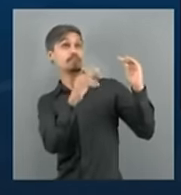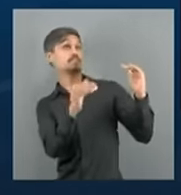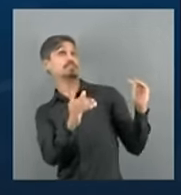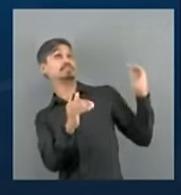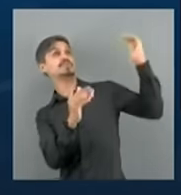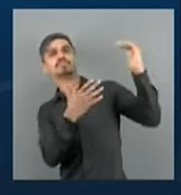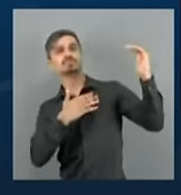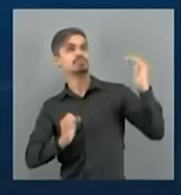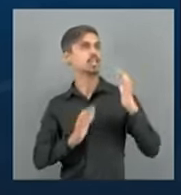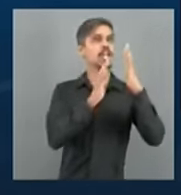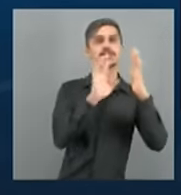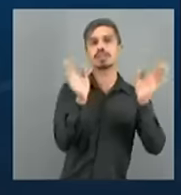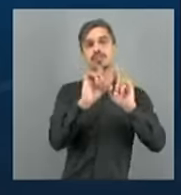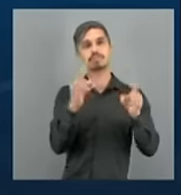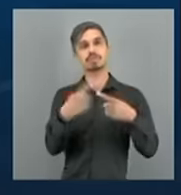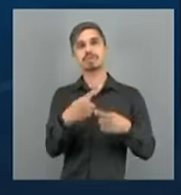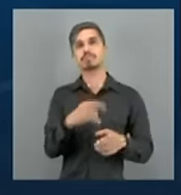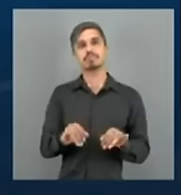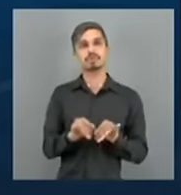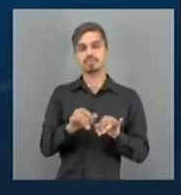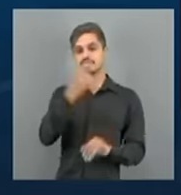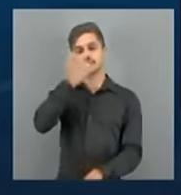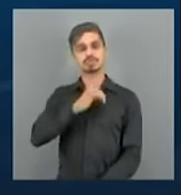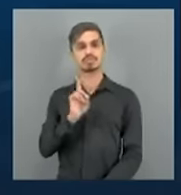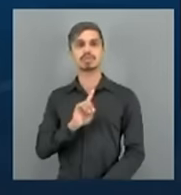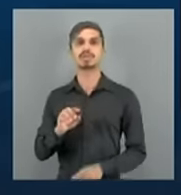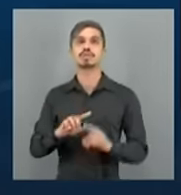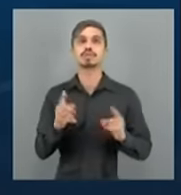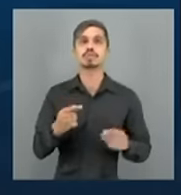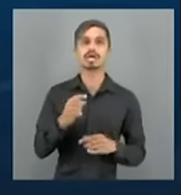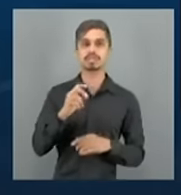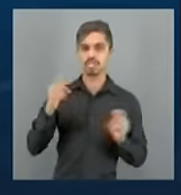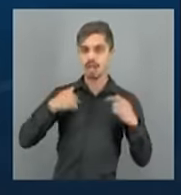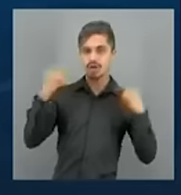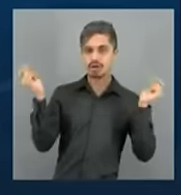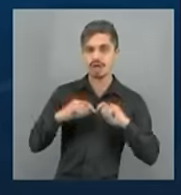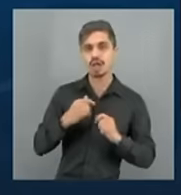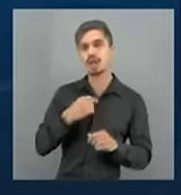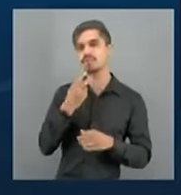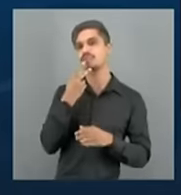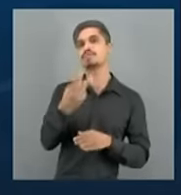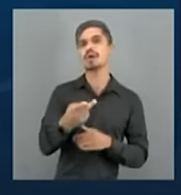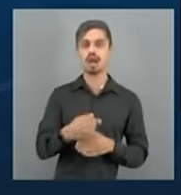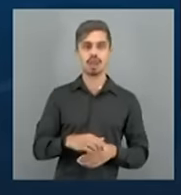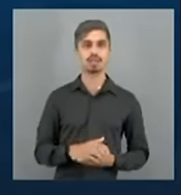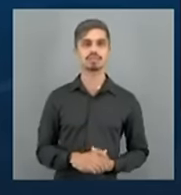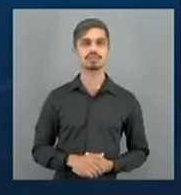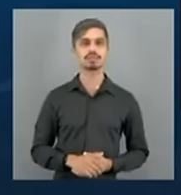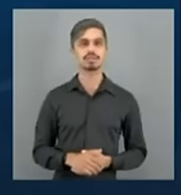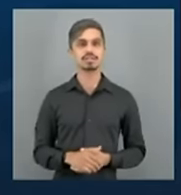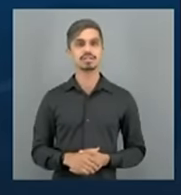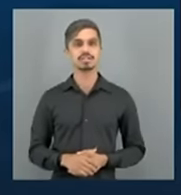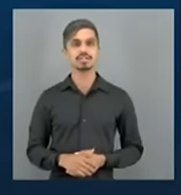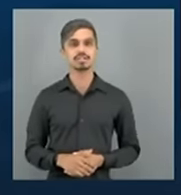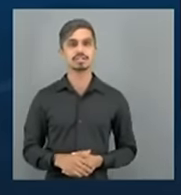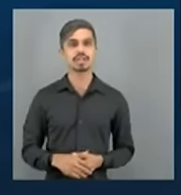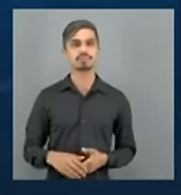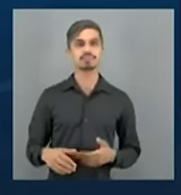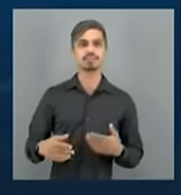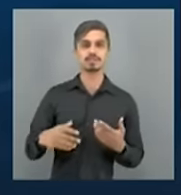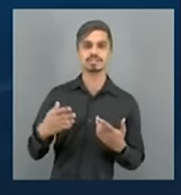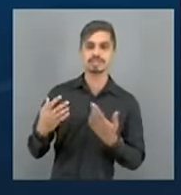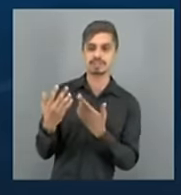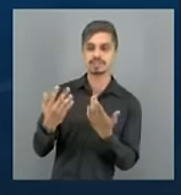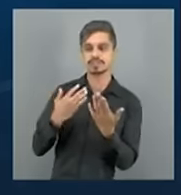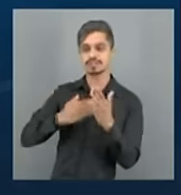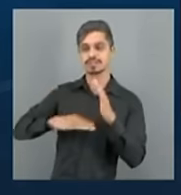vou enfrentar porque eu não sou bobo. Mas aqueles que tiver no mesmo patamar que o meu, pode ter certeza que aí eu vou entregar todo mundo e eu quero mesmo que essa CPI aí estoure para